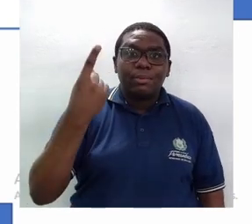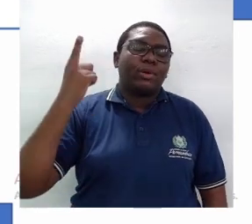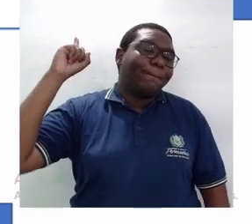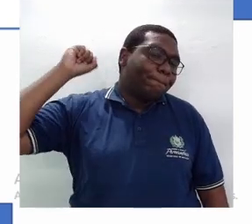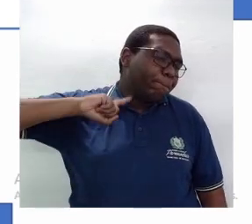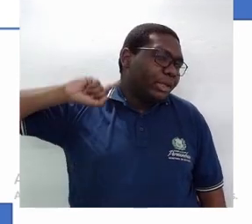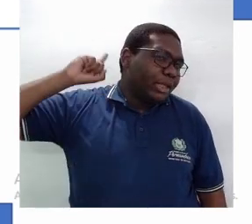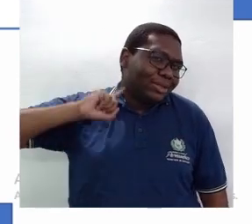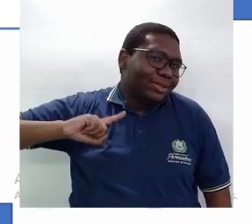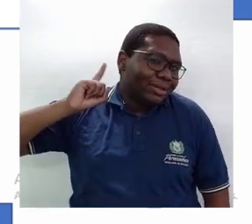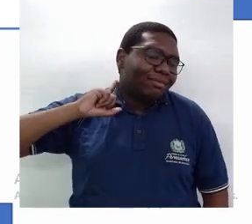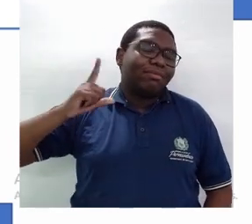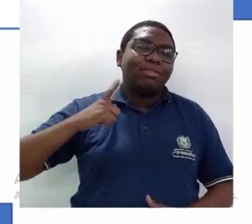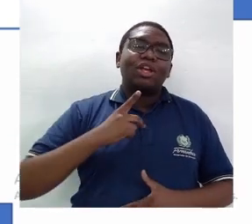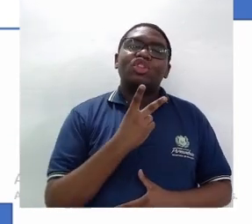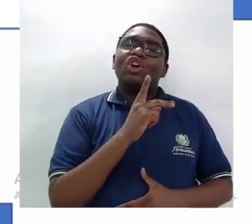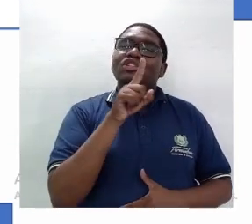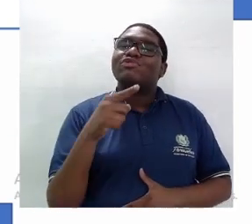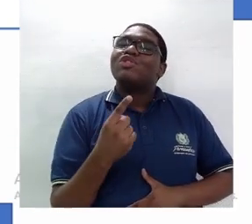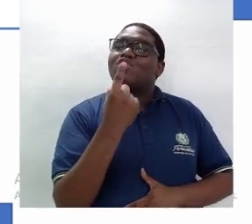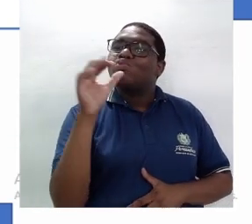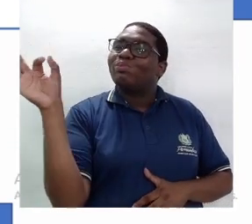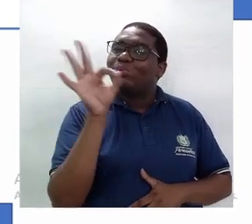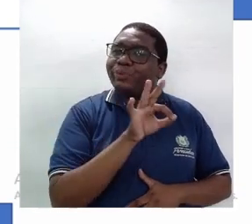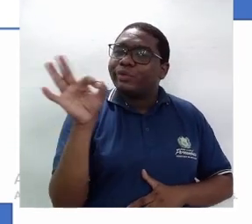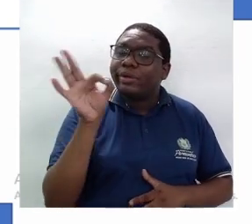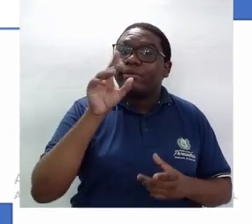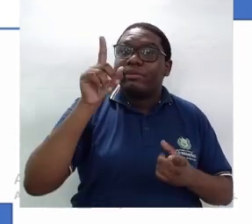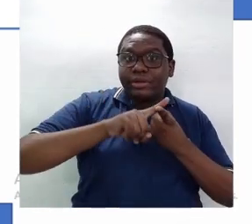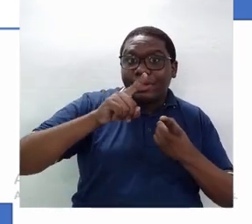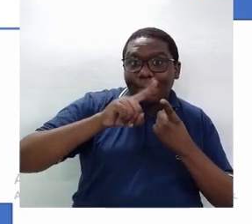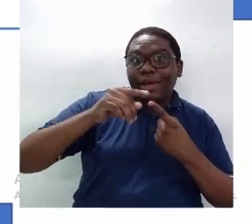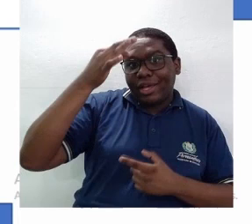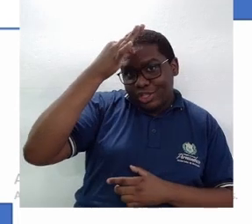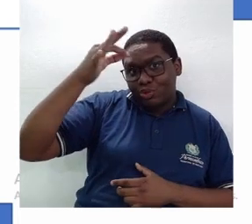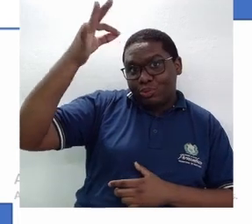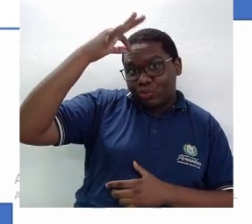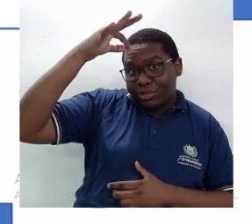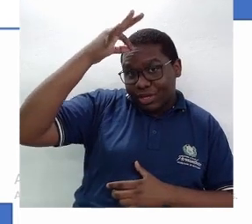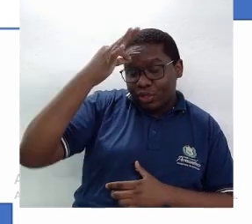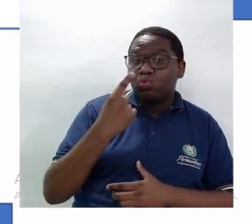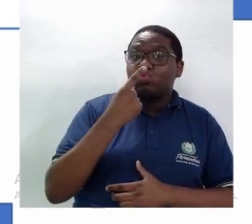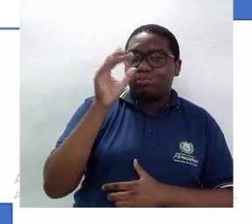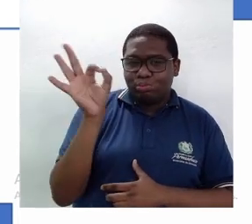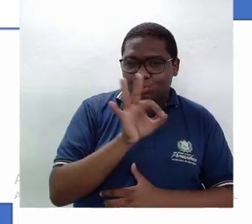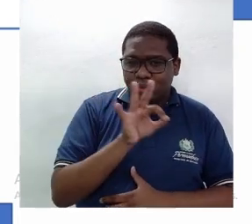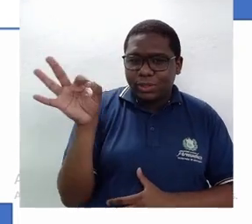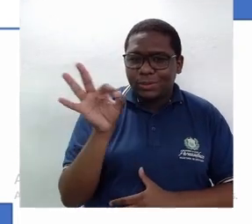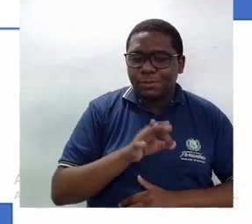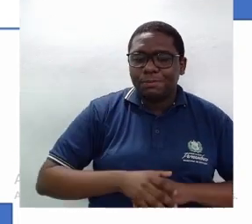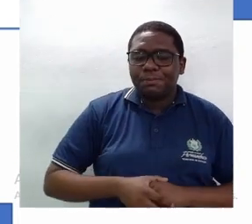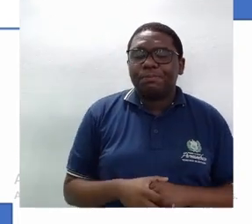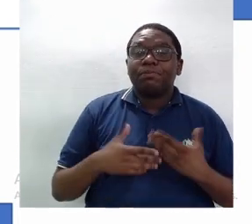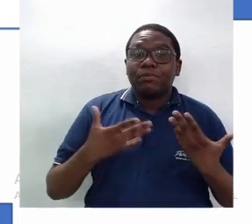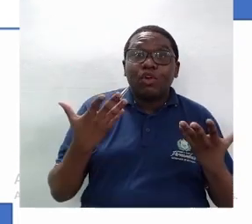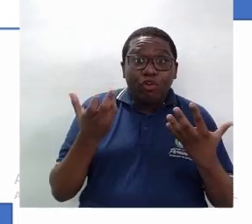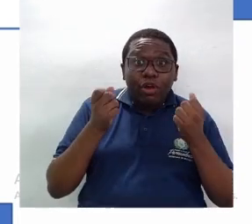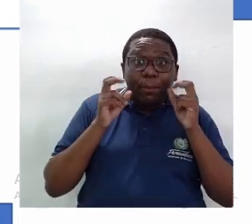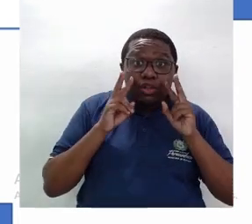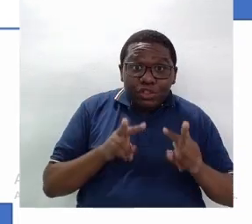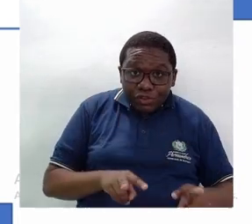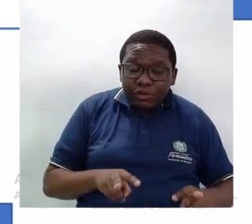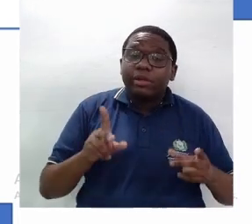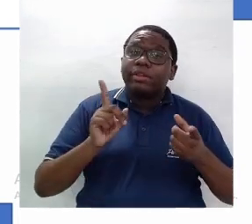Gerais, 2,1% e o Espírito Santo, 1%. Vamos ver aqui. Na tela,